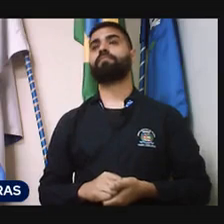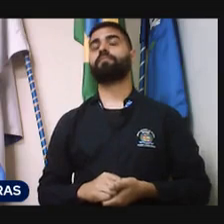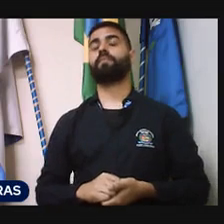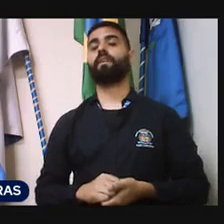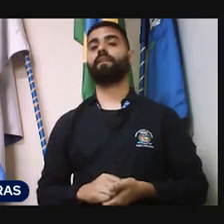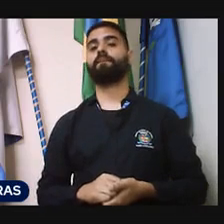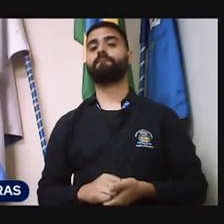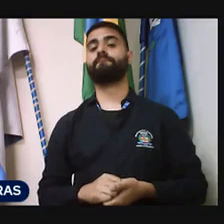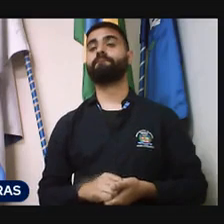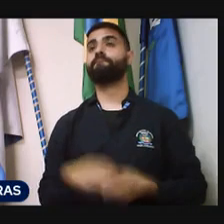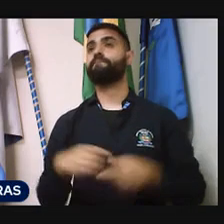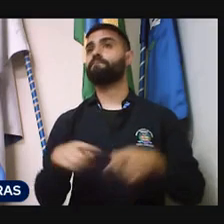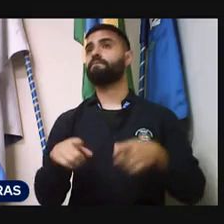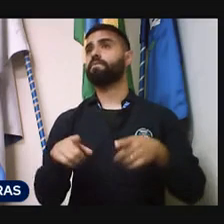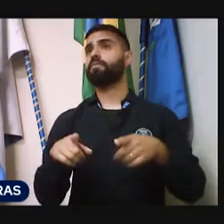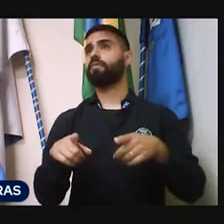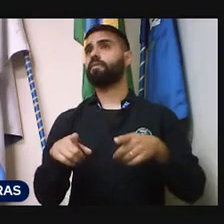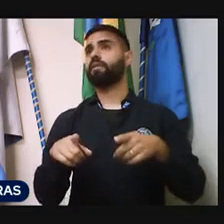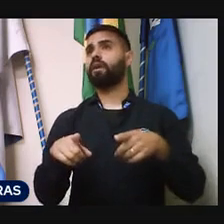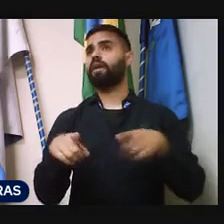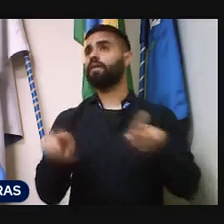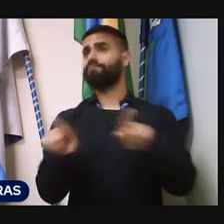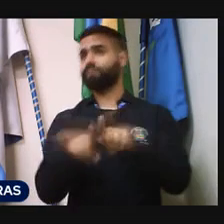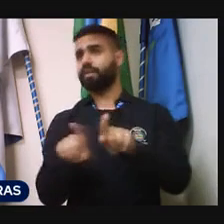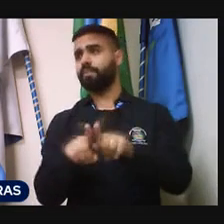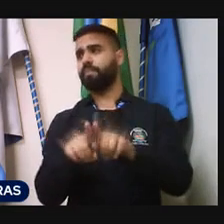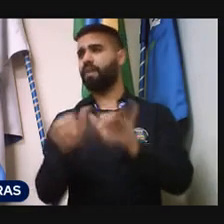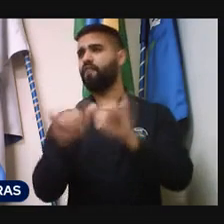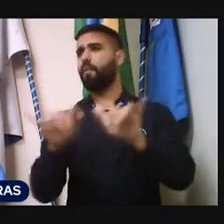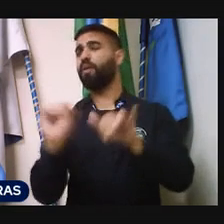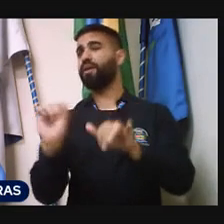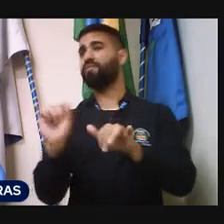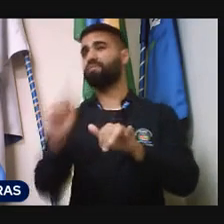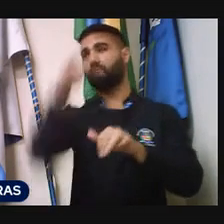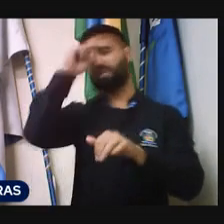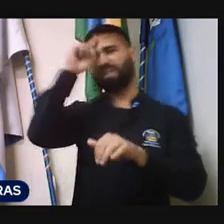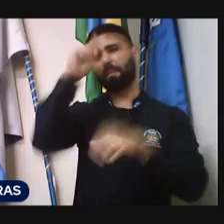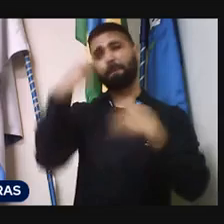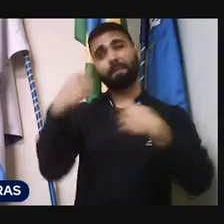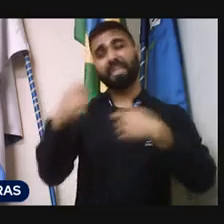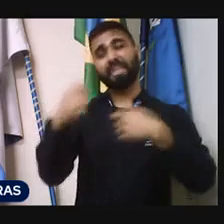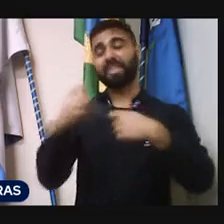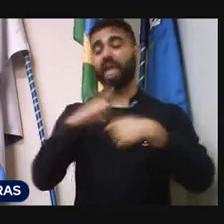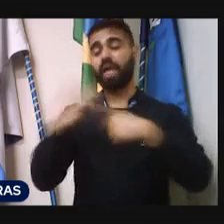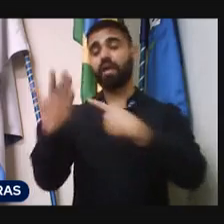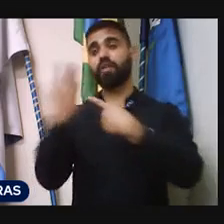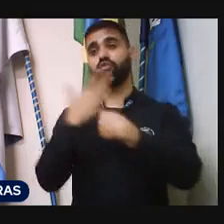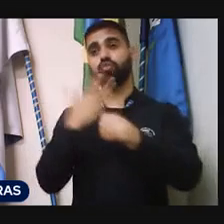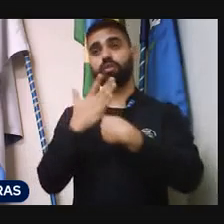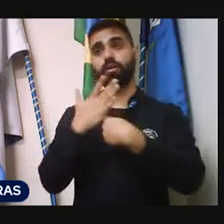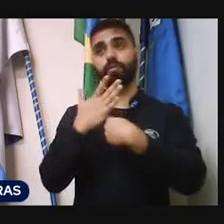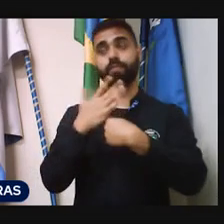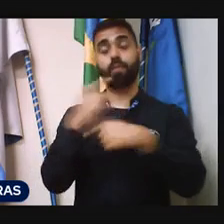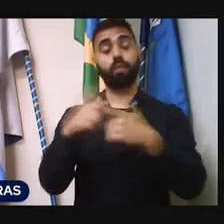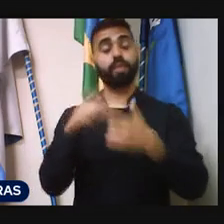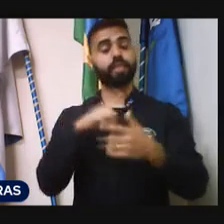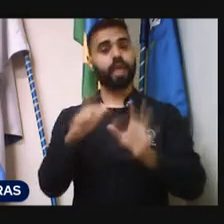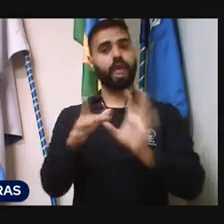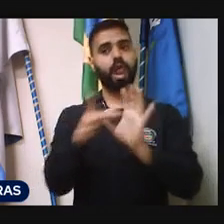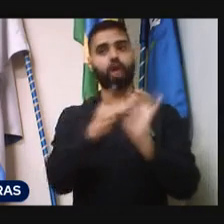o hospital precisa continuar tendo investimento porque e a gente tem um convênio com a prefeitura